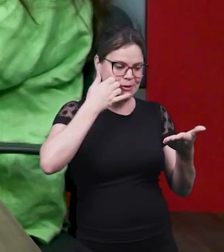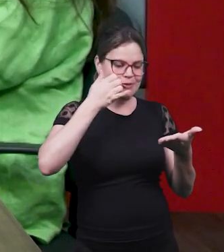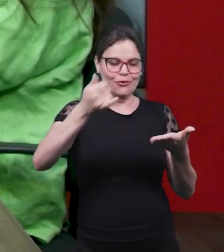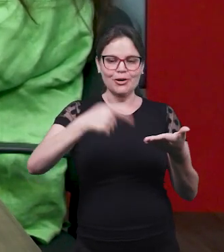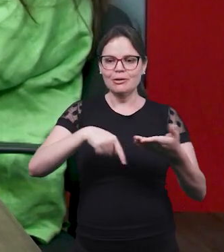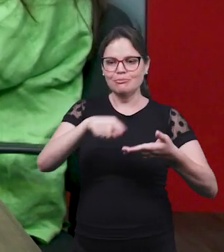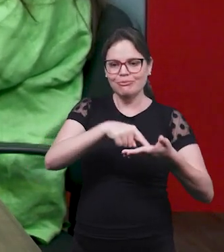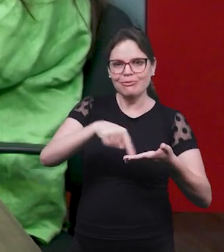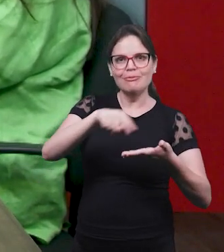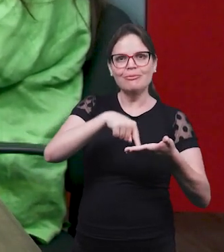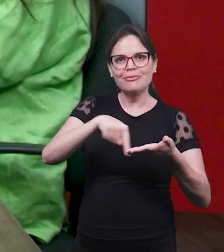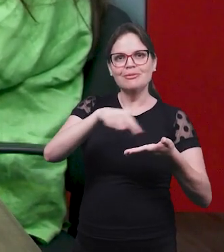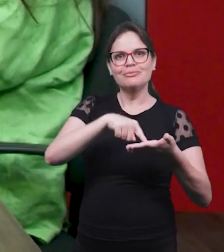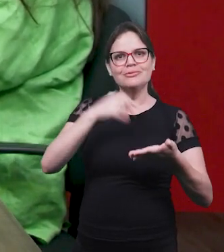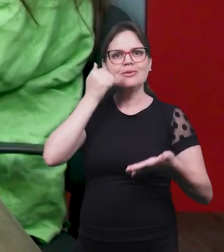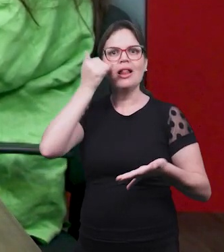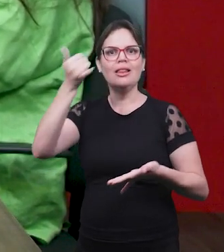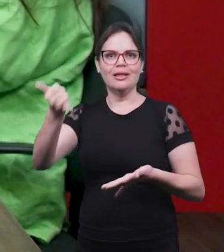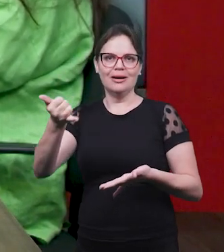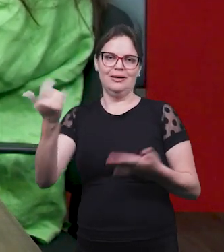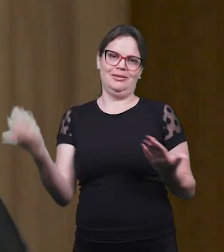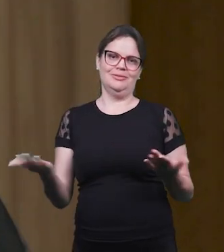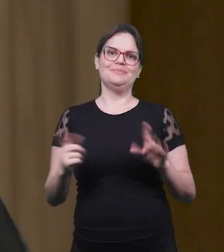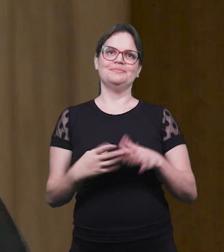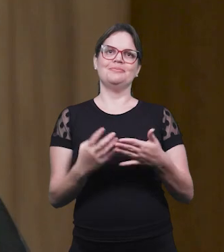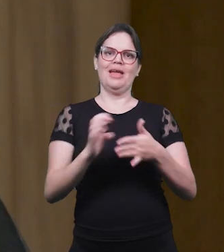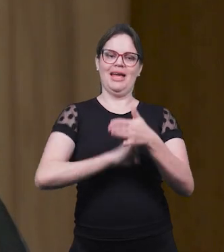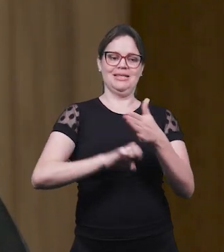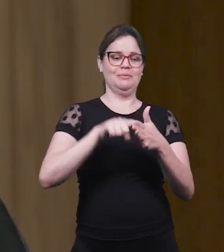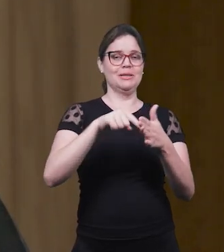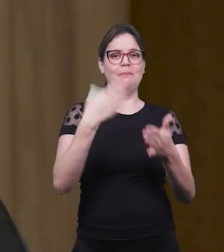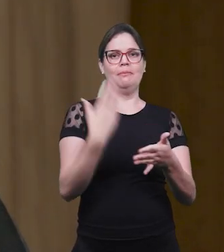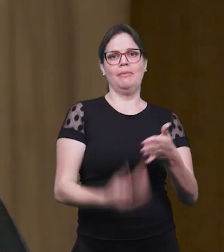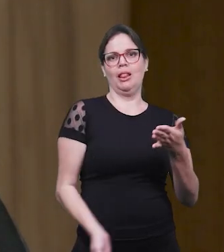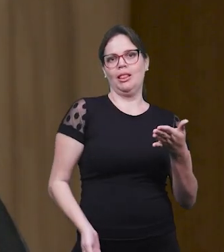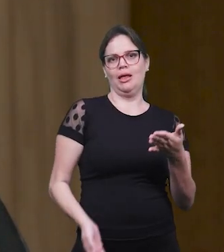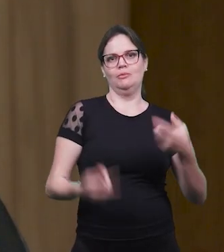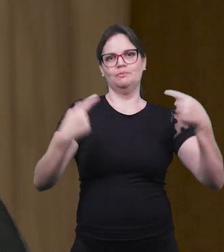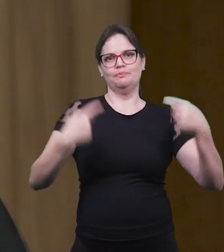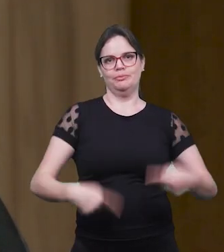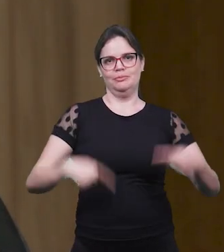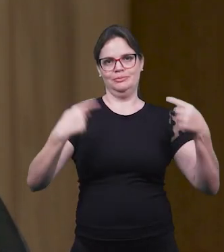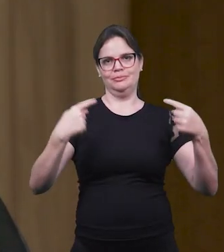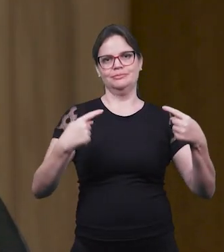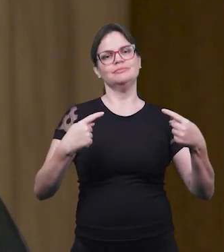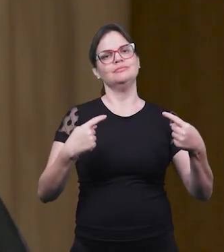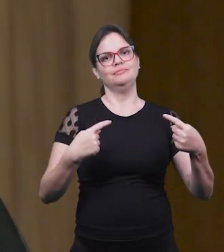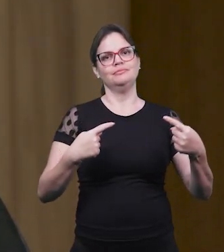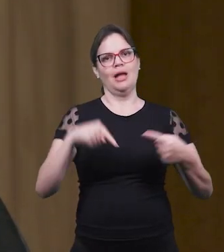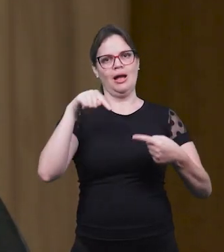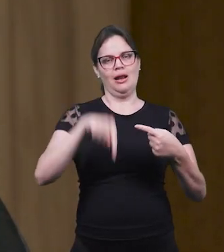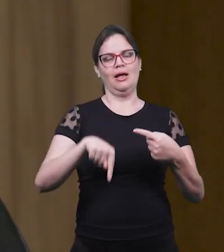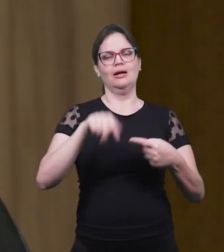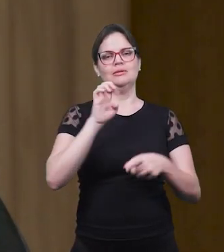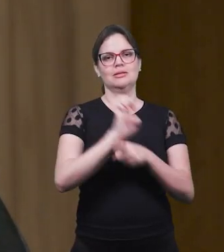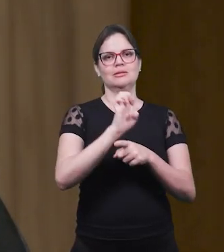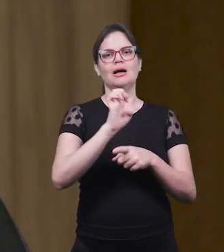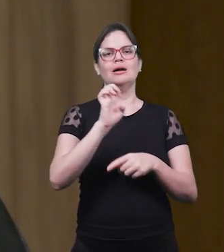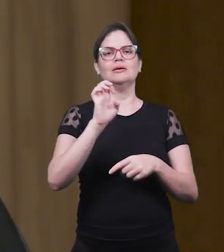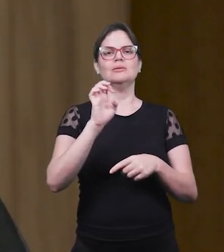Então, essa empresa ela não ganhou a concorrência no estado de Minas